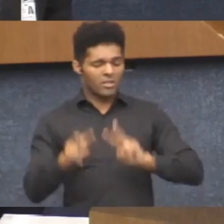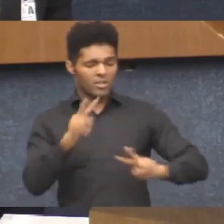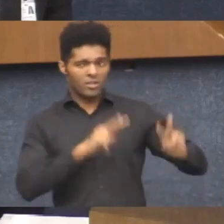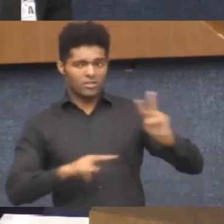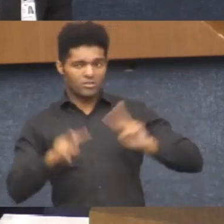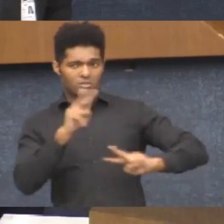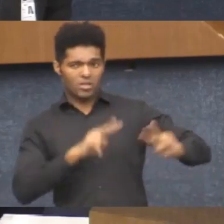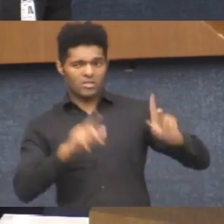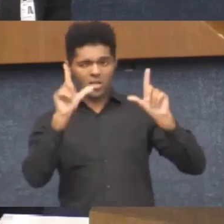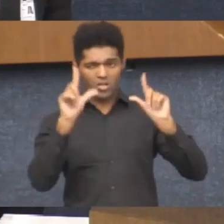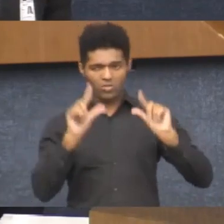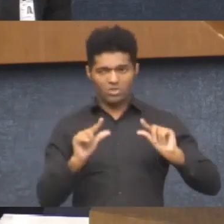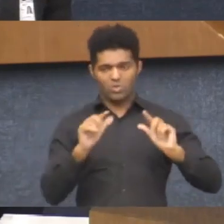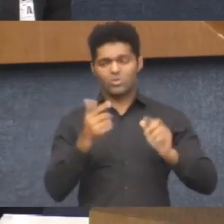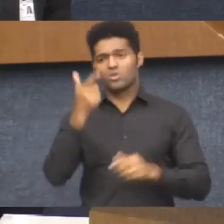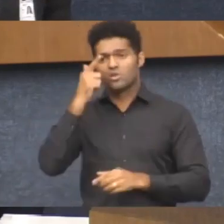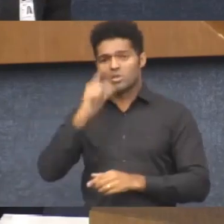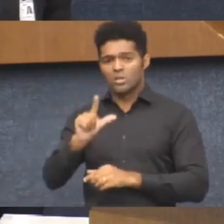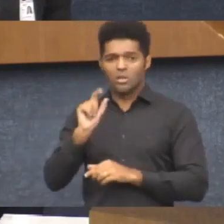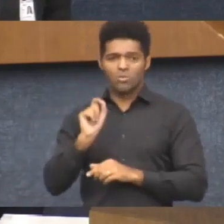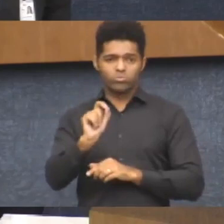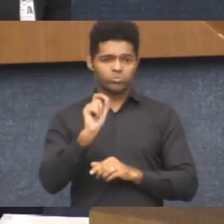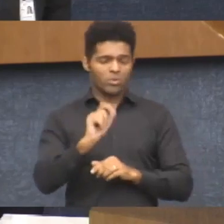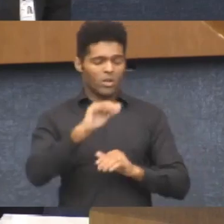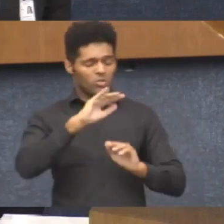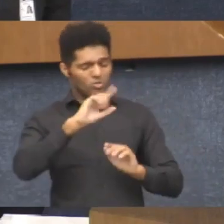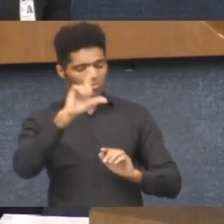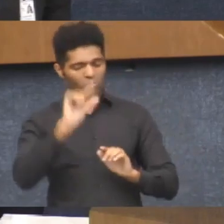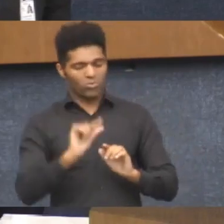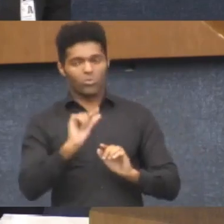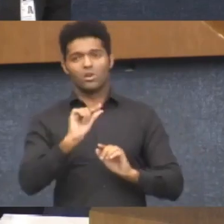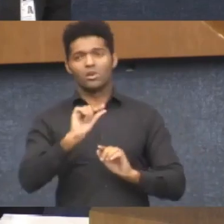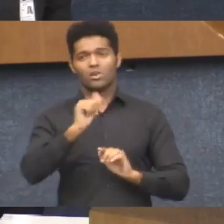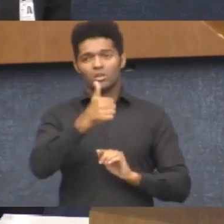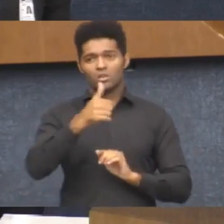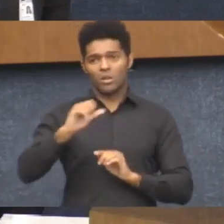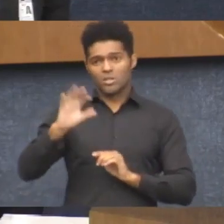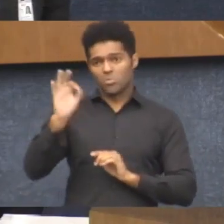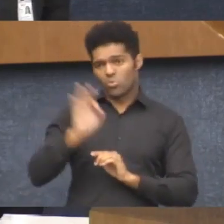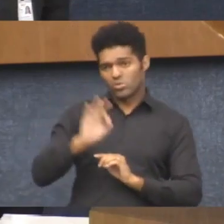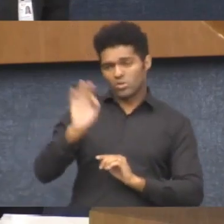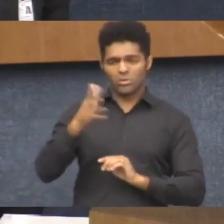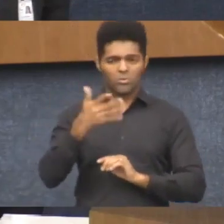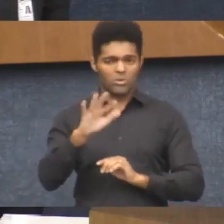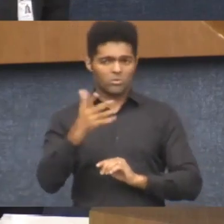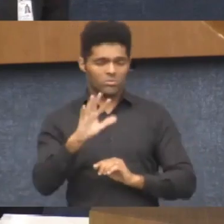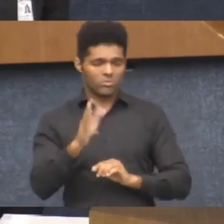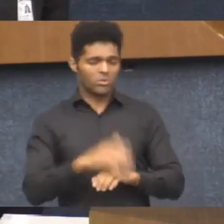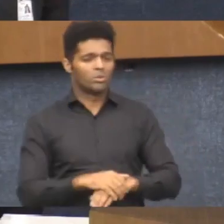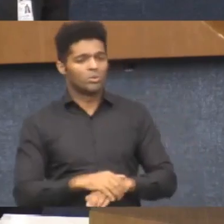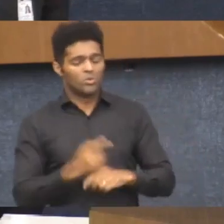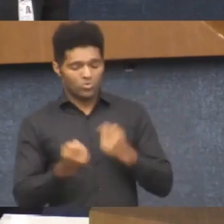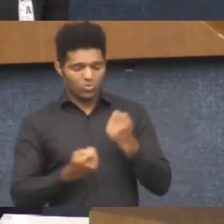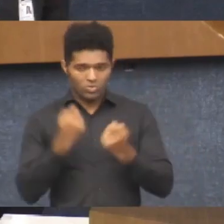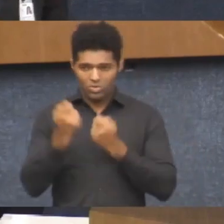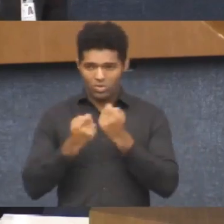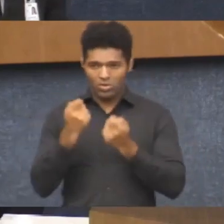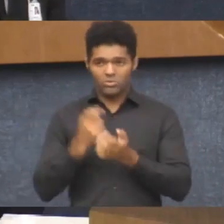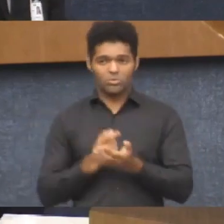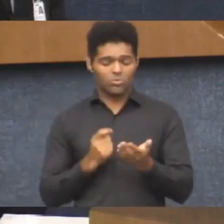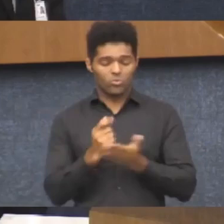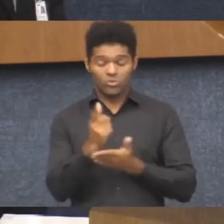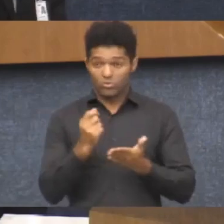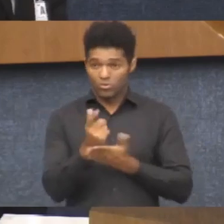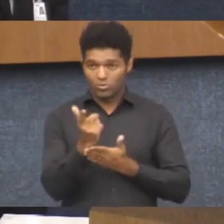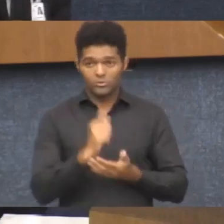10% ali dos custos de internação, o que poderia significar, num cenário, até uma economia... Deixa